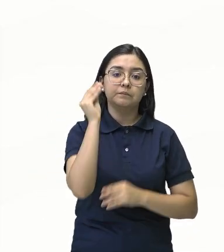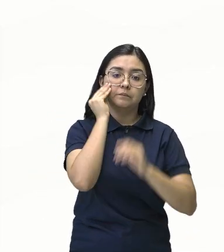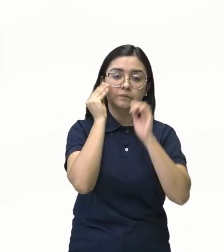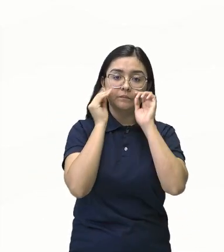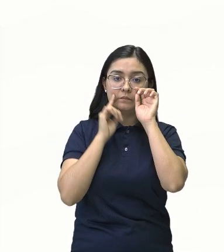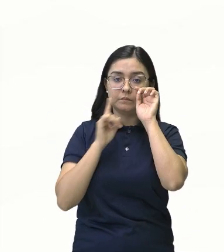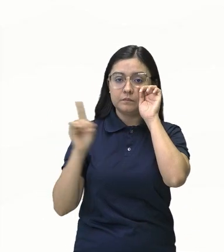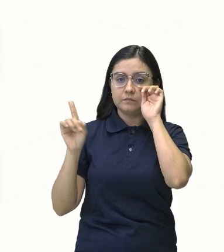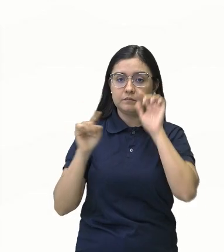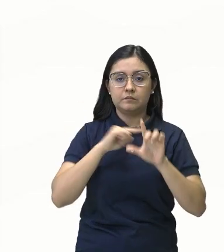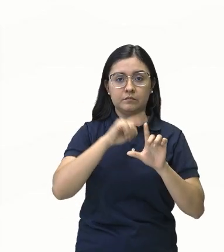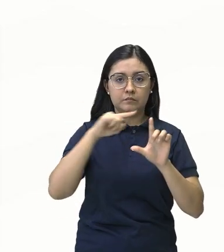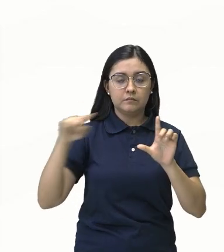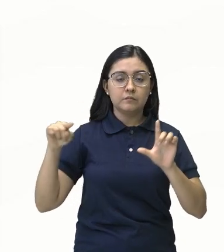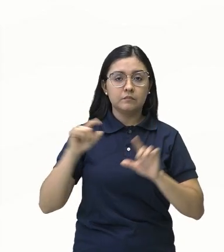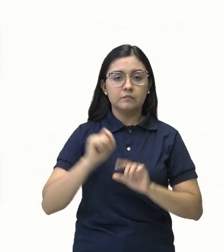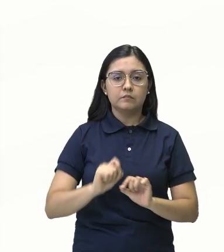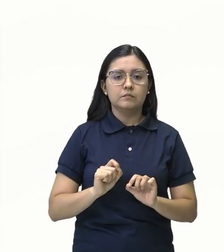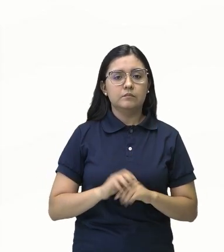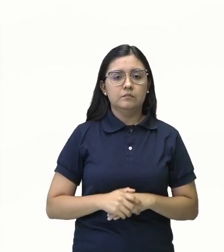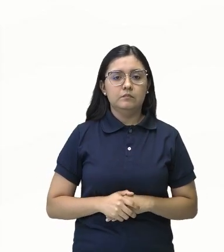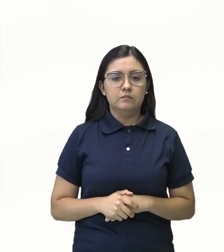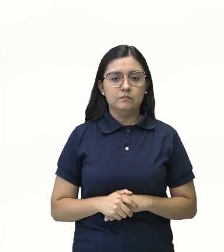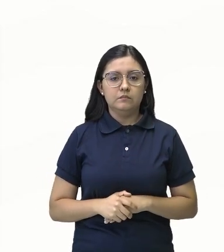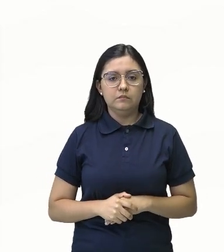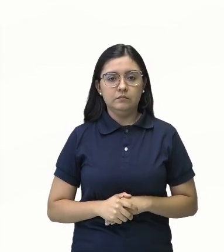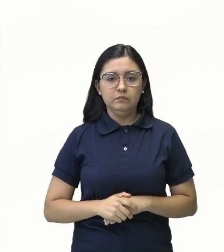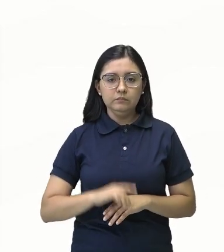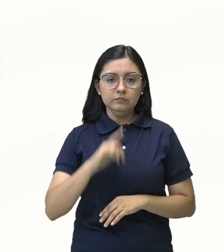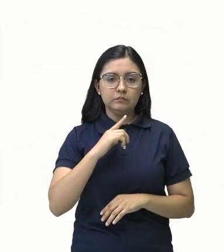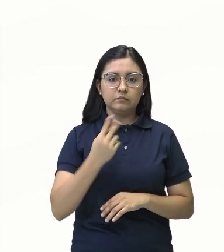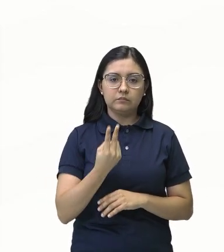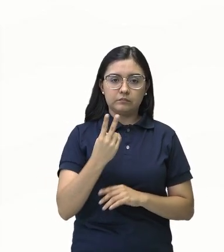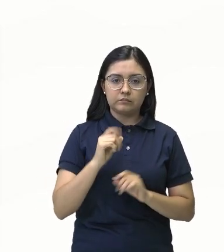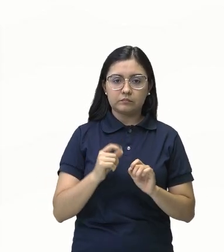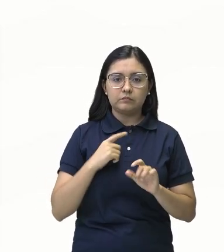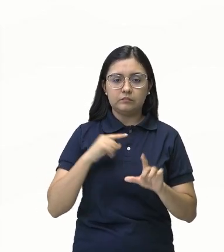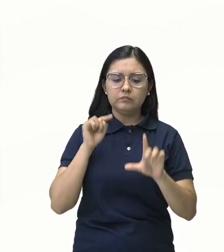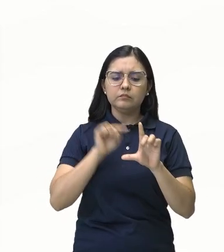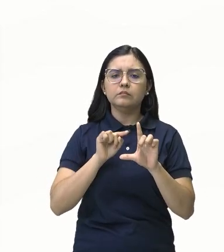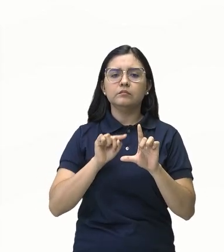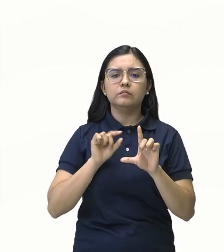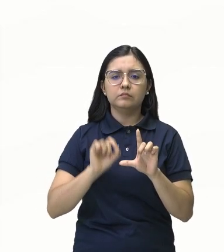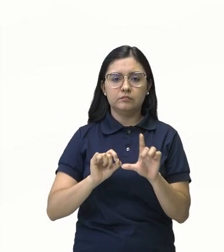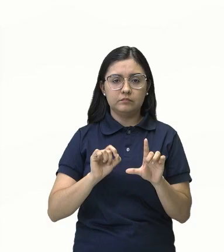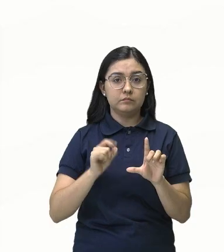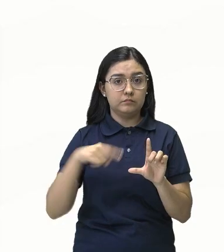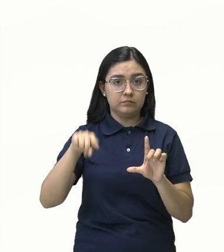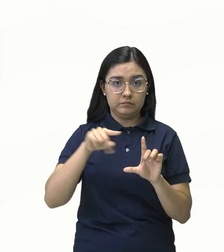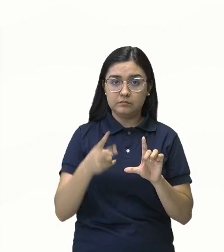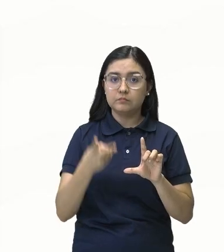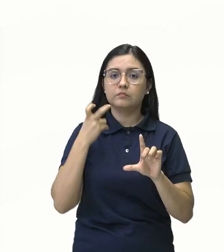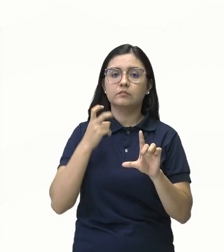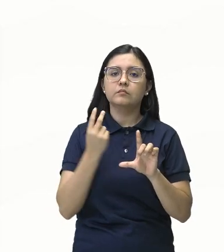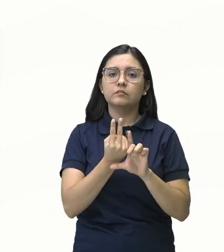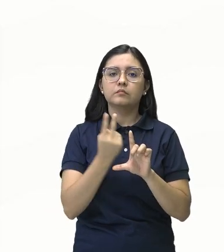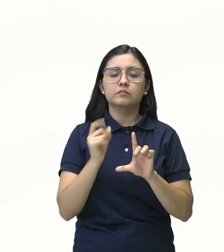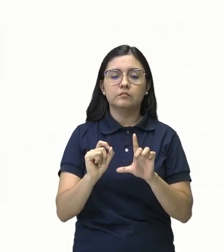próprio gráfico. Vamos considerar aqui a série 2, que está bem aqui. Você observa